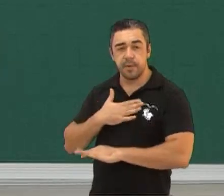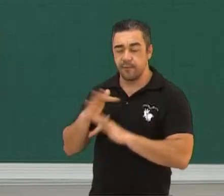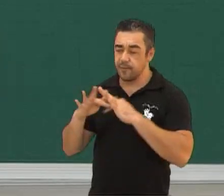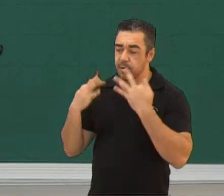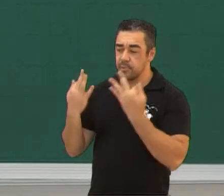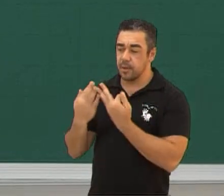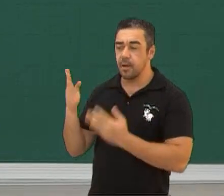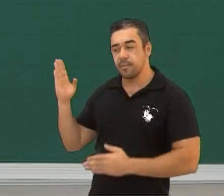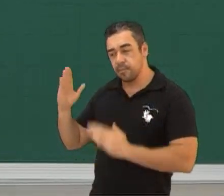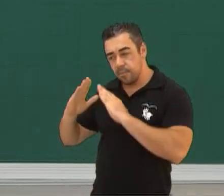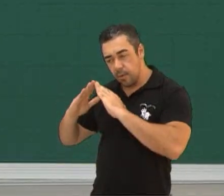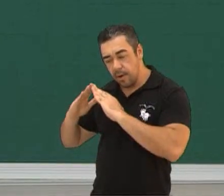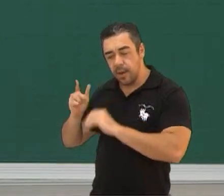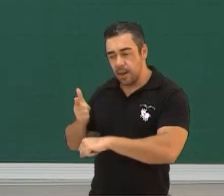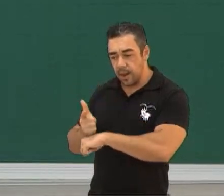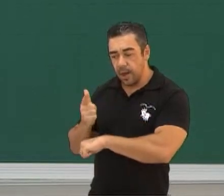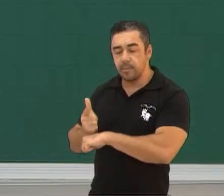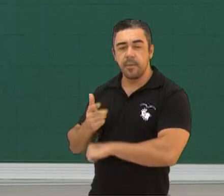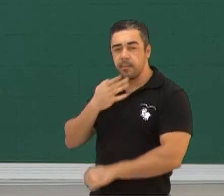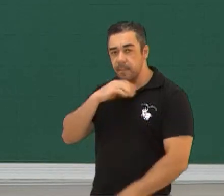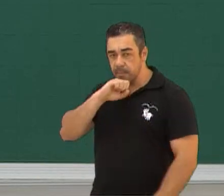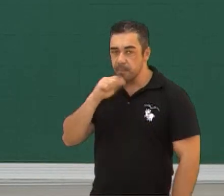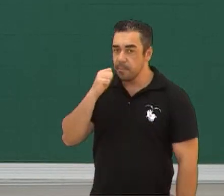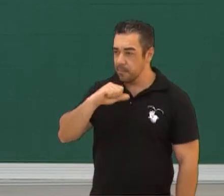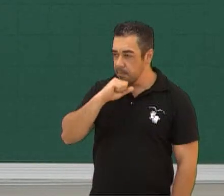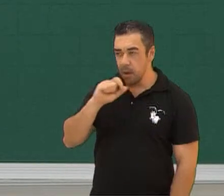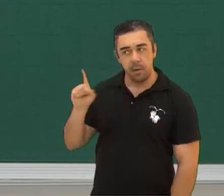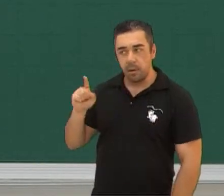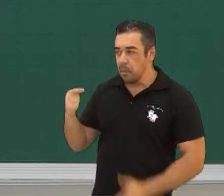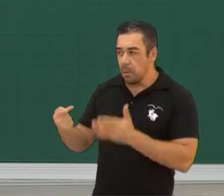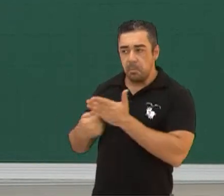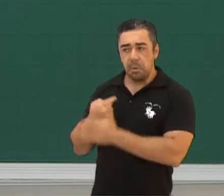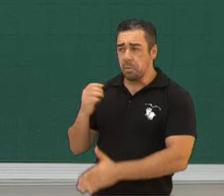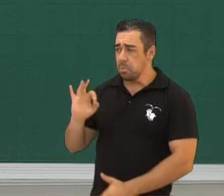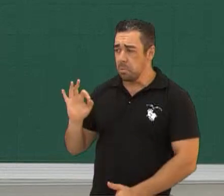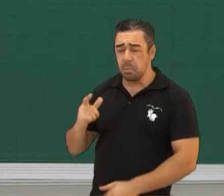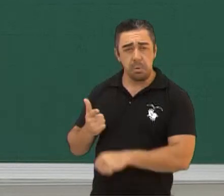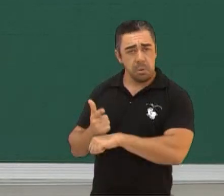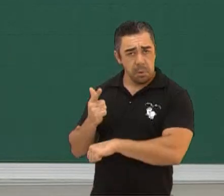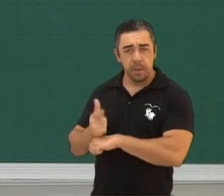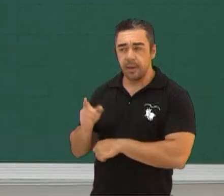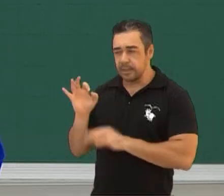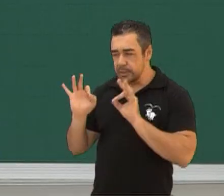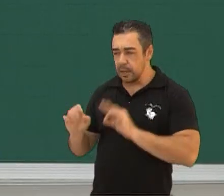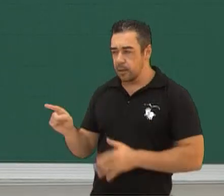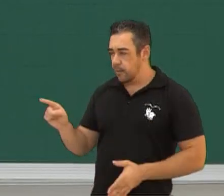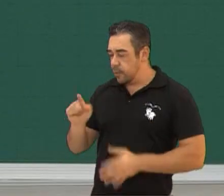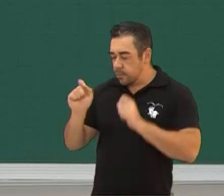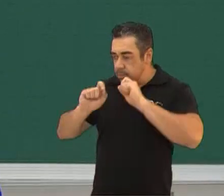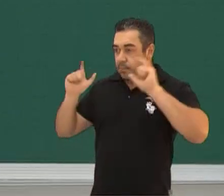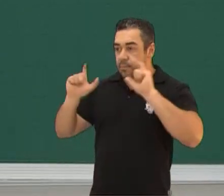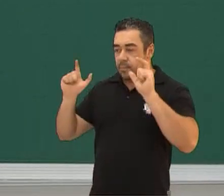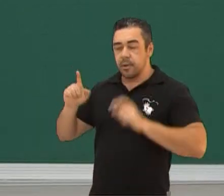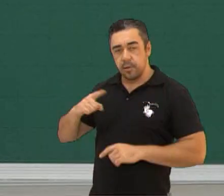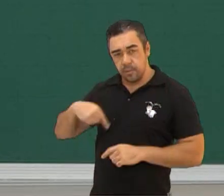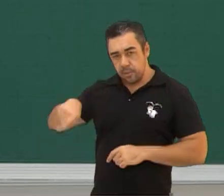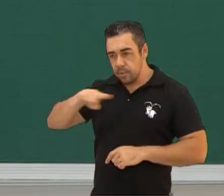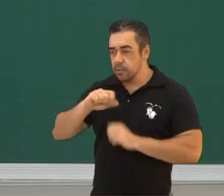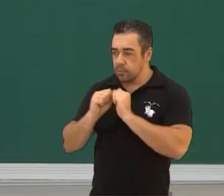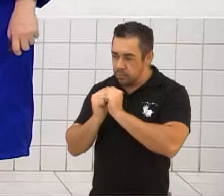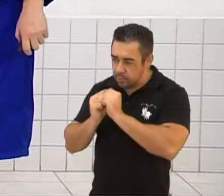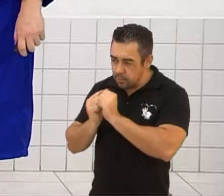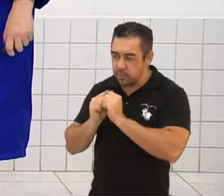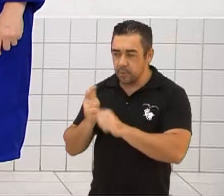lá, meus pais são de lá, e ainda não vi nenhuma perguntinha lá piano aqui, mas tenho certeza que vocês estão espertos lá, tô com vocês aí,